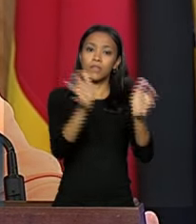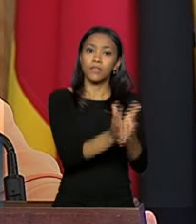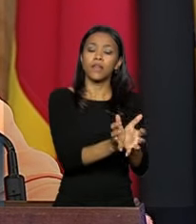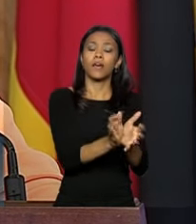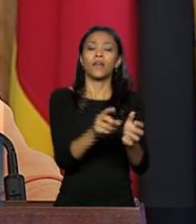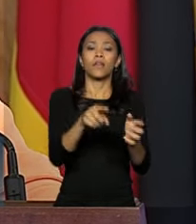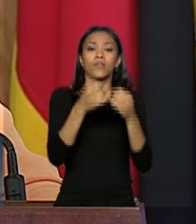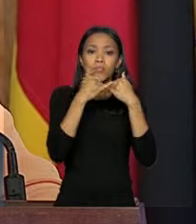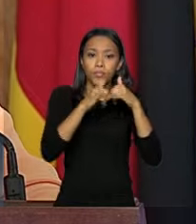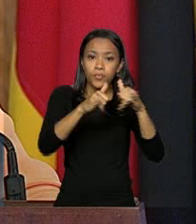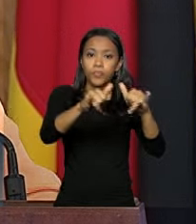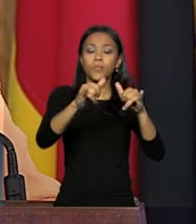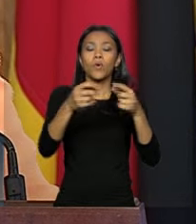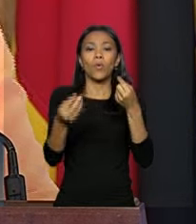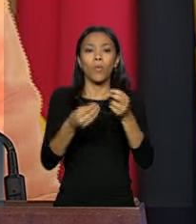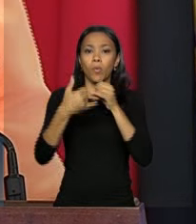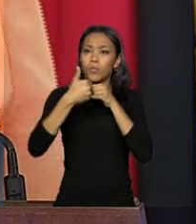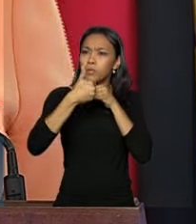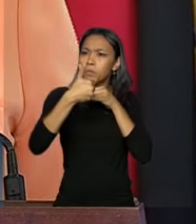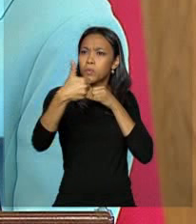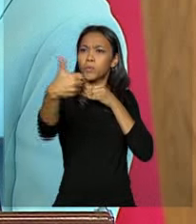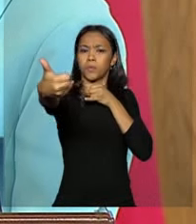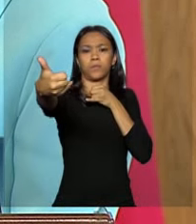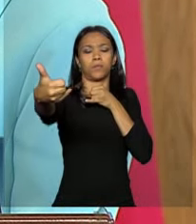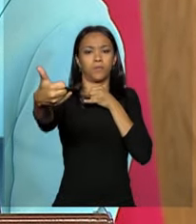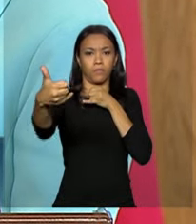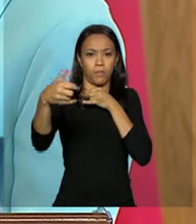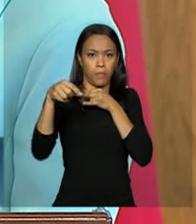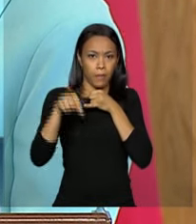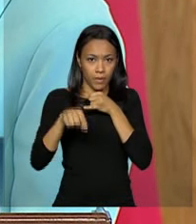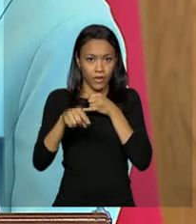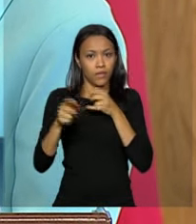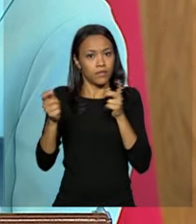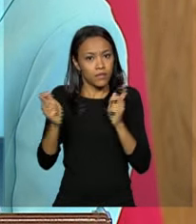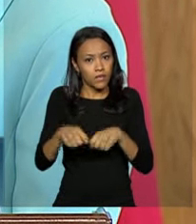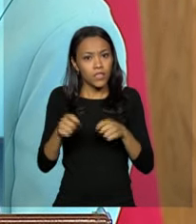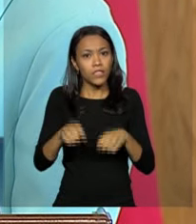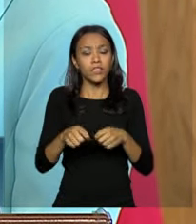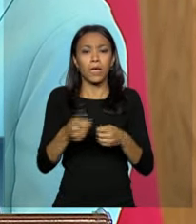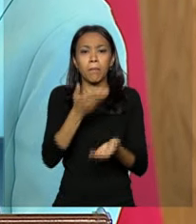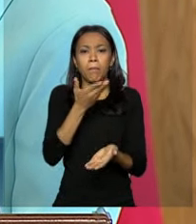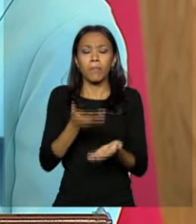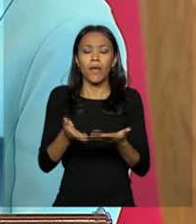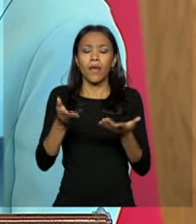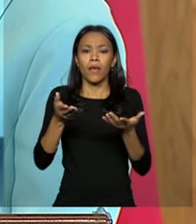exemplo, as linhas de transmissão, para que as perdas de energia sejam reduzidas.